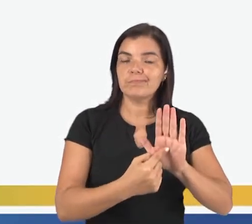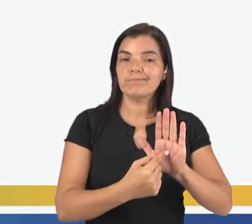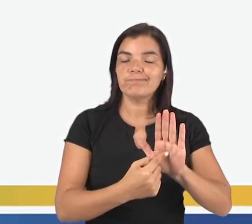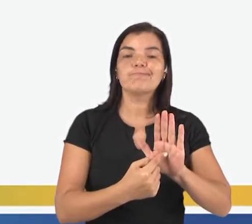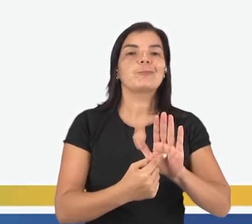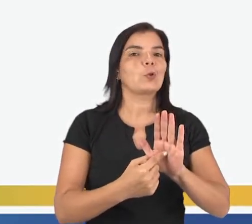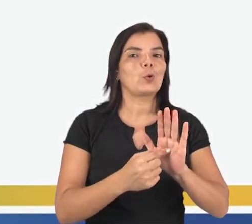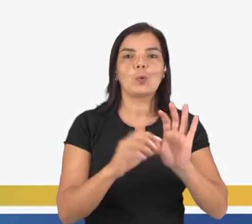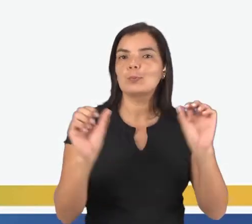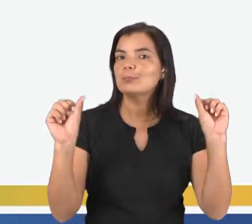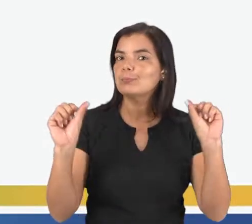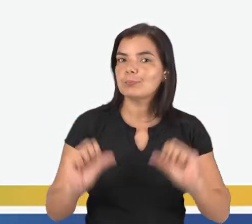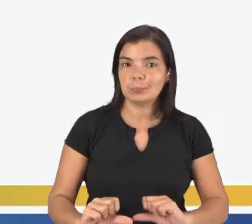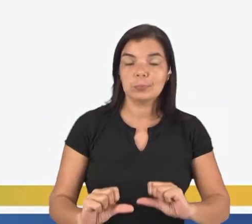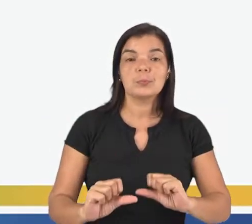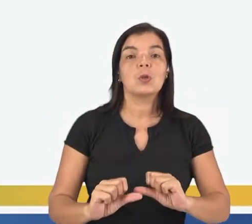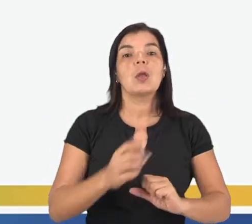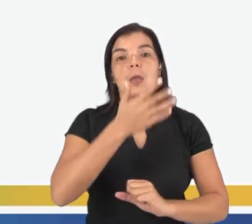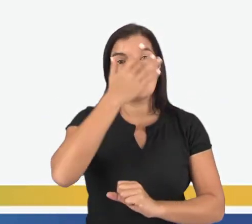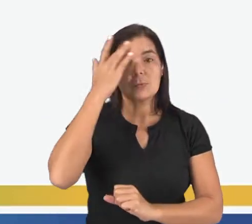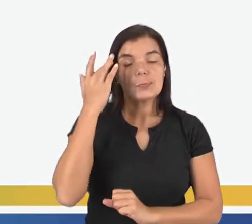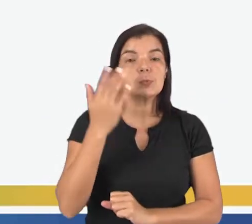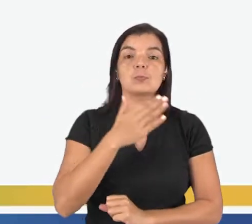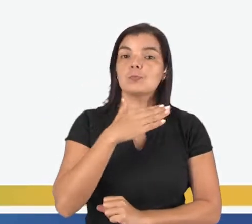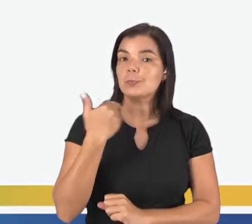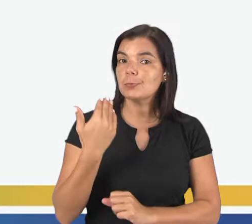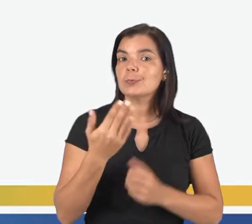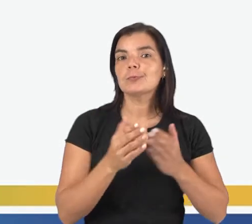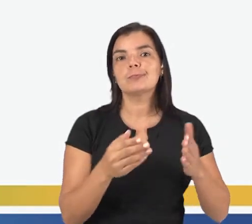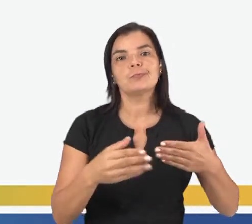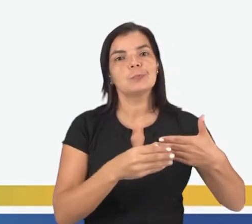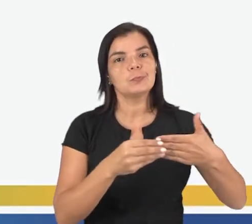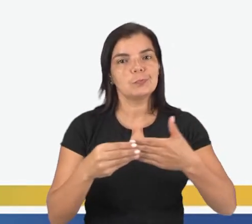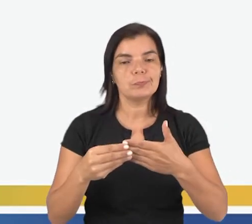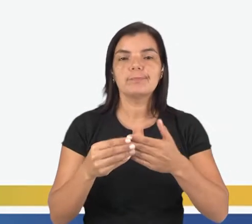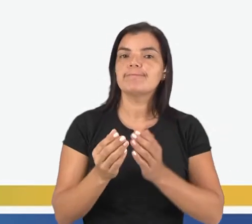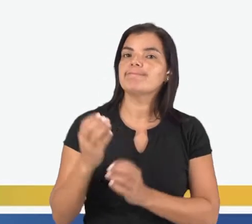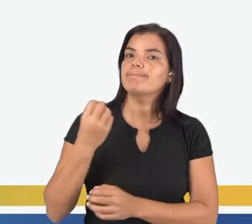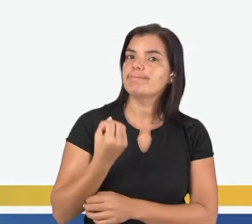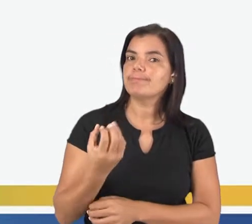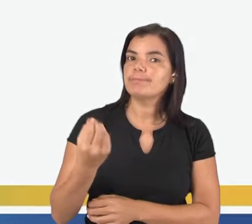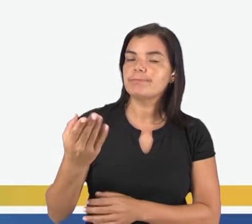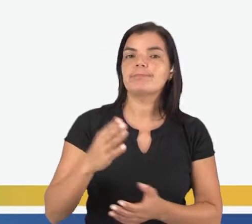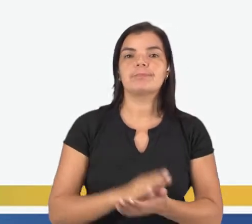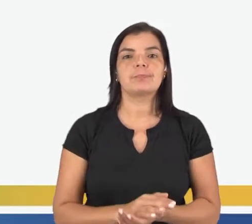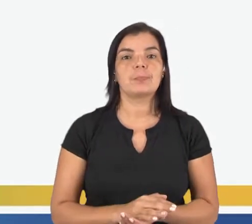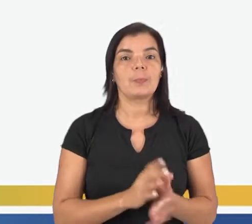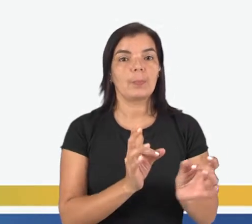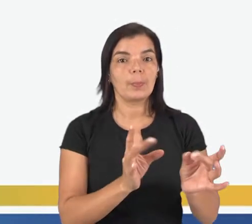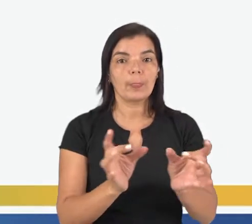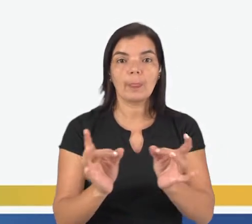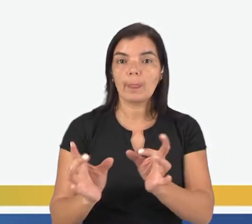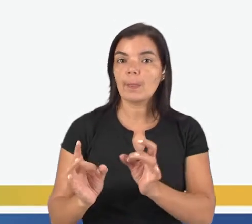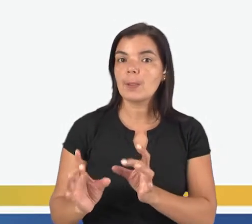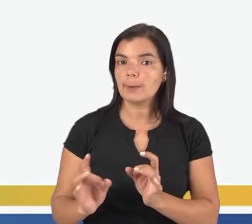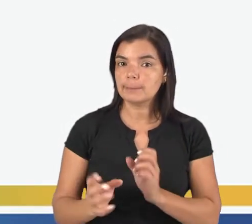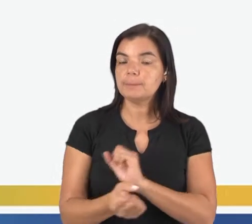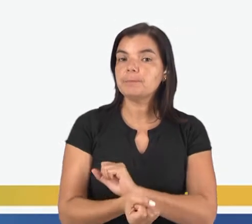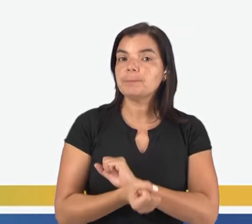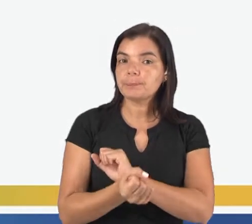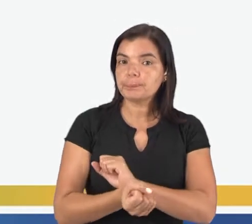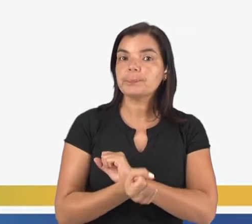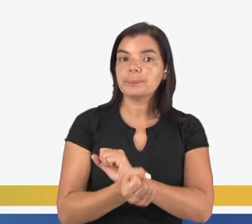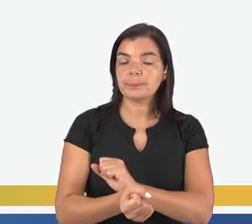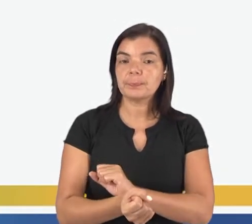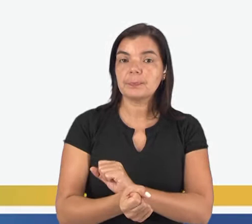péssimas condições, e muitos morriam durante a viagem. Os comerciantes de escravos vendiam os negros como